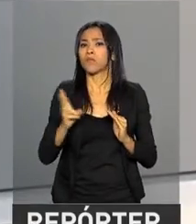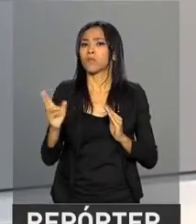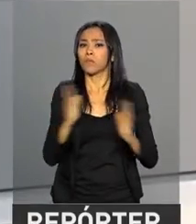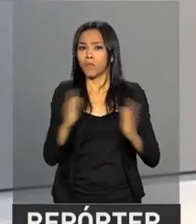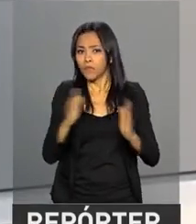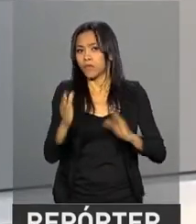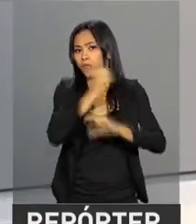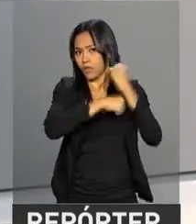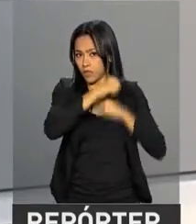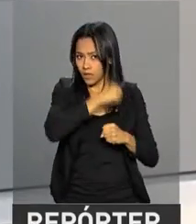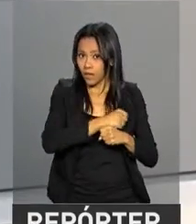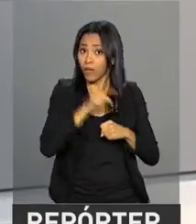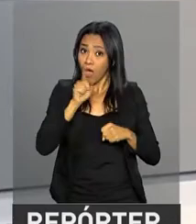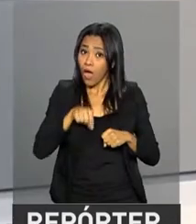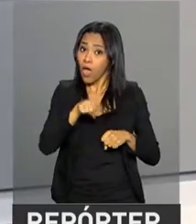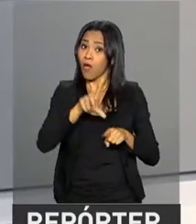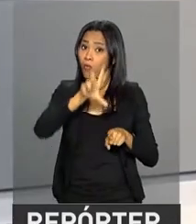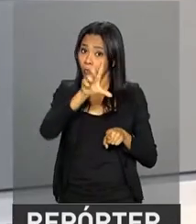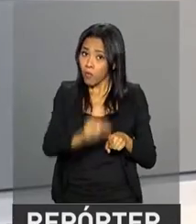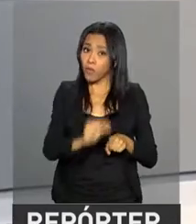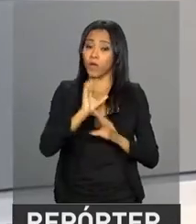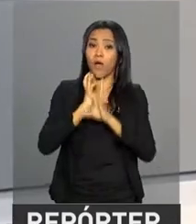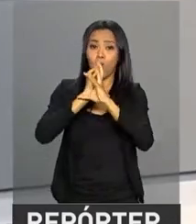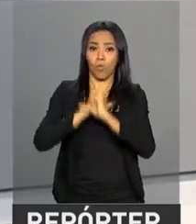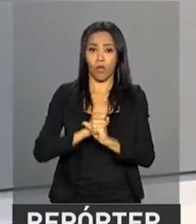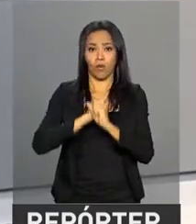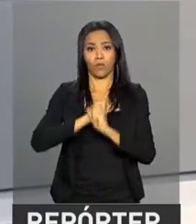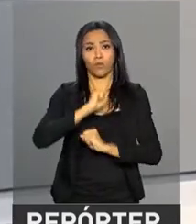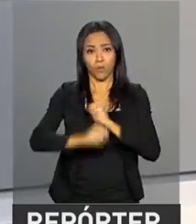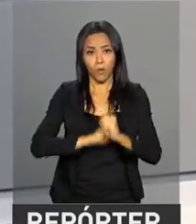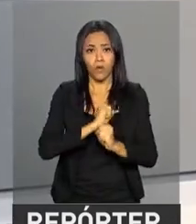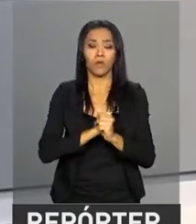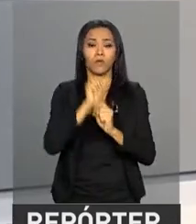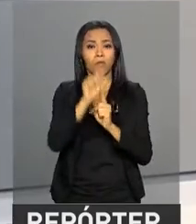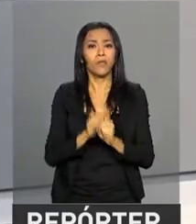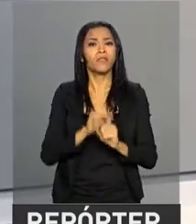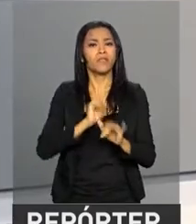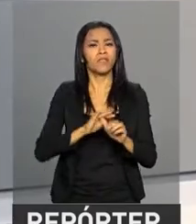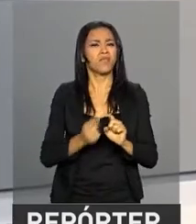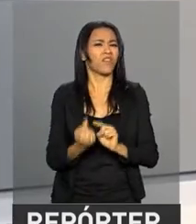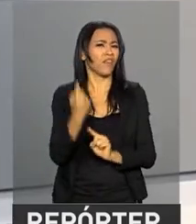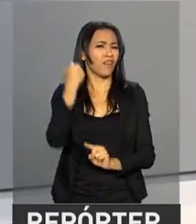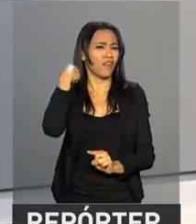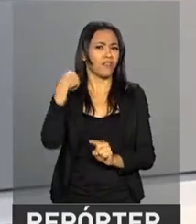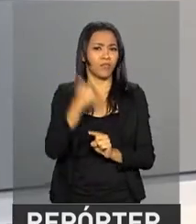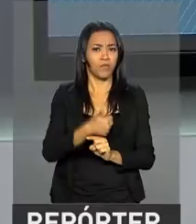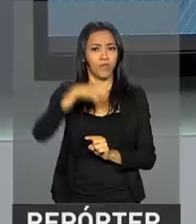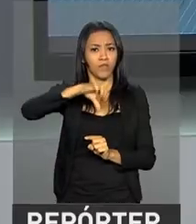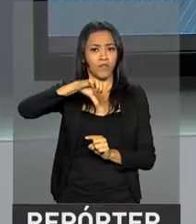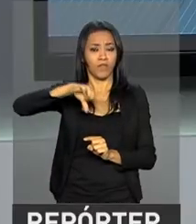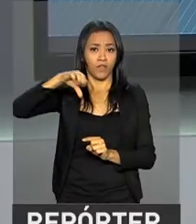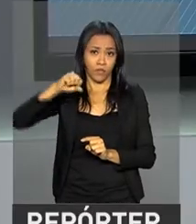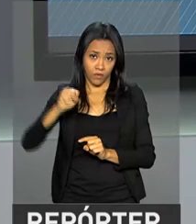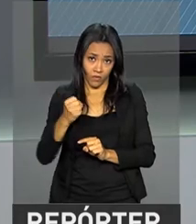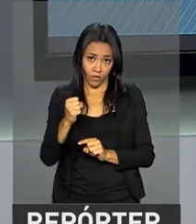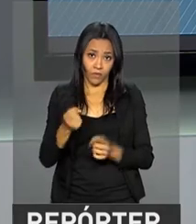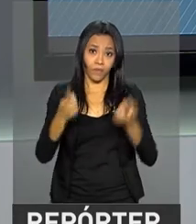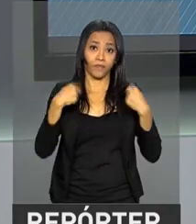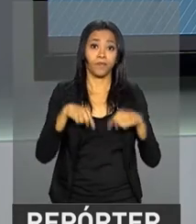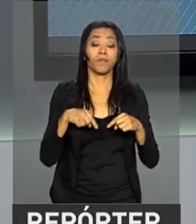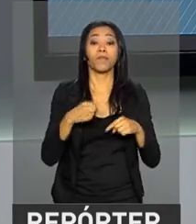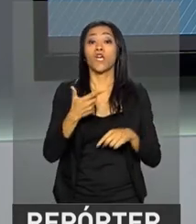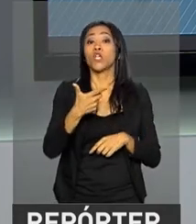é também o menor acumulado no ano registrado em um mês de setembro desde 1998 considerando os últimos